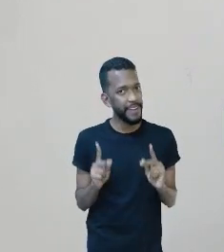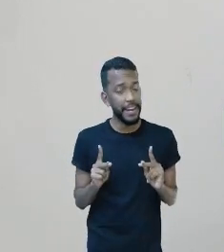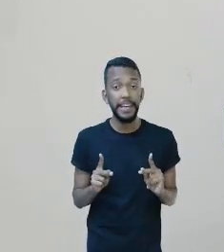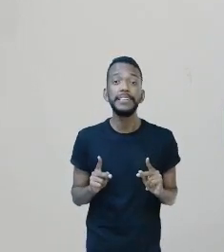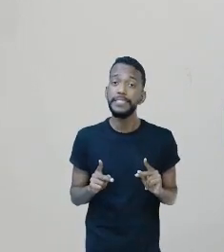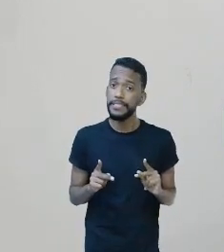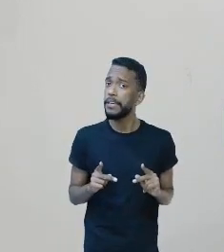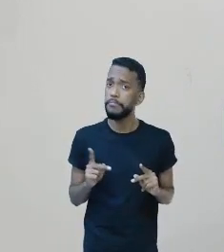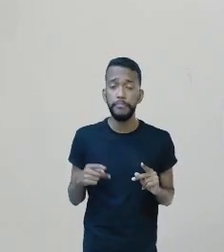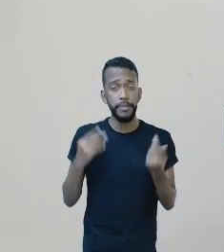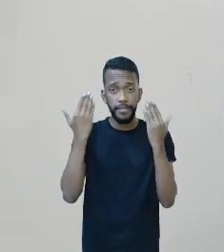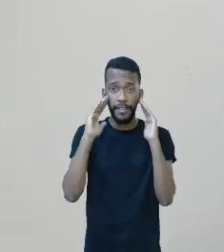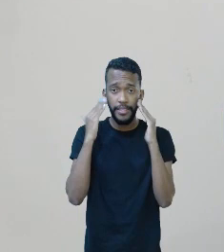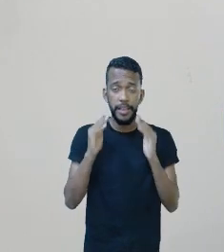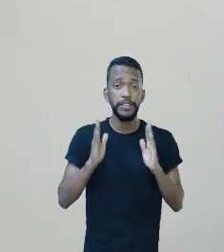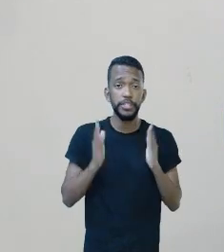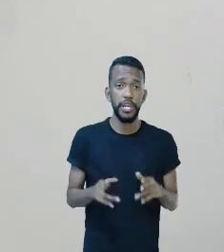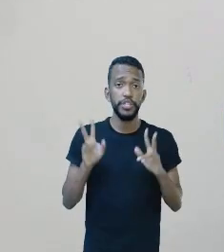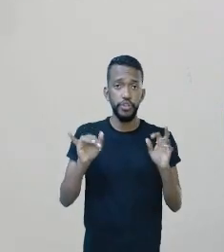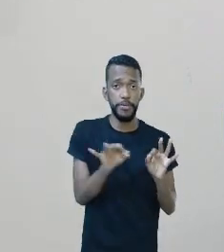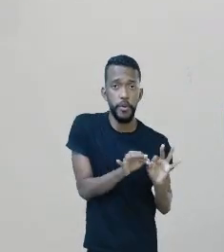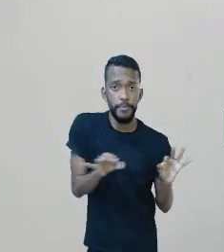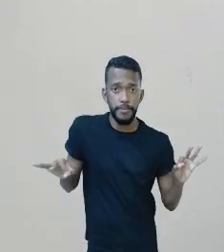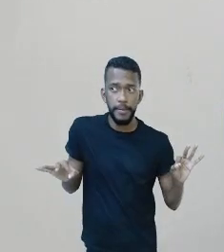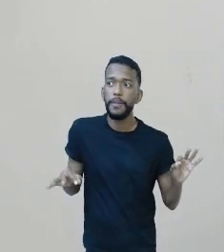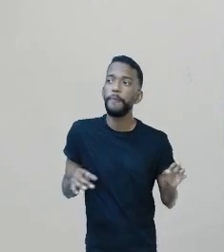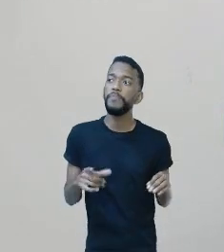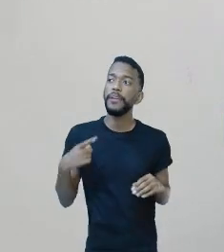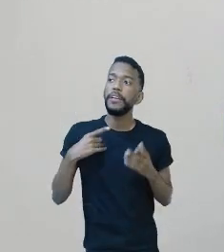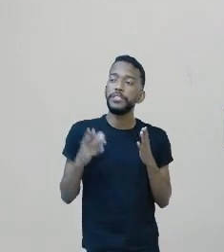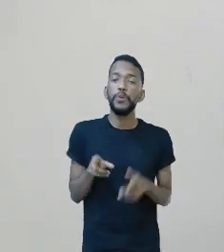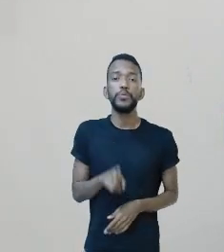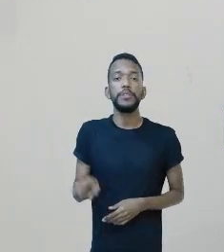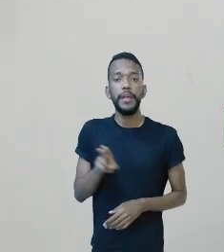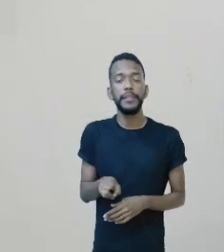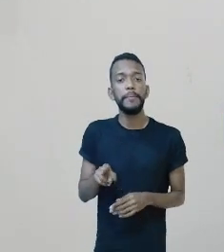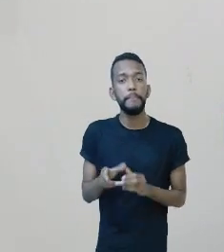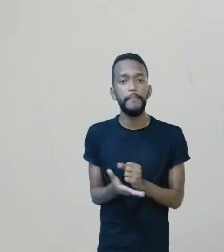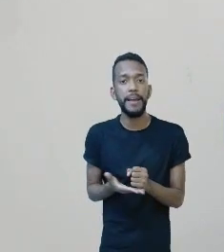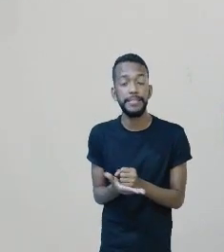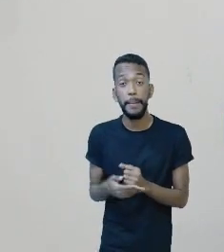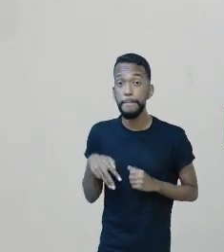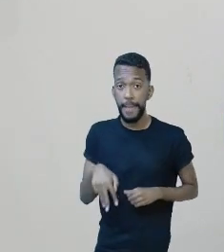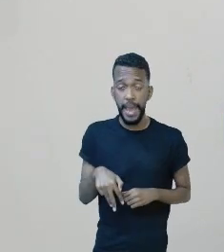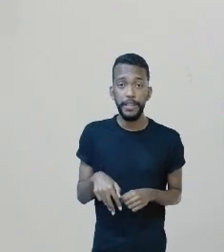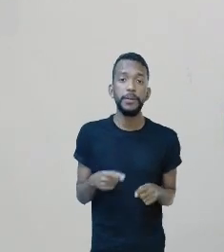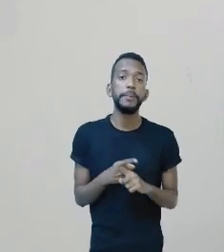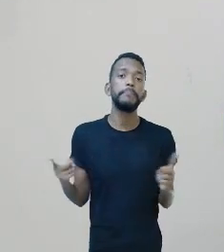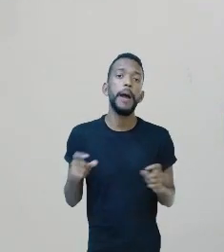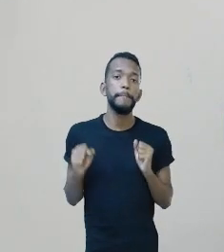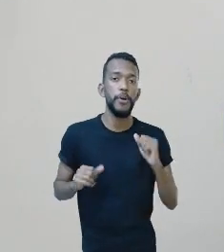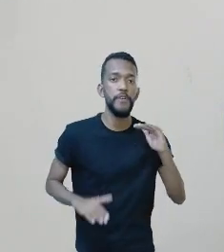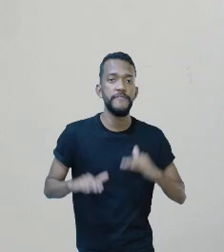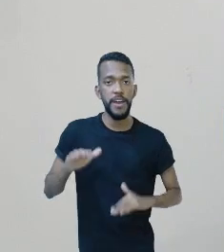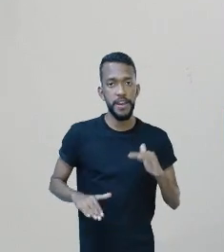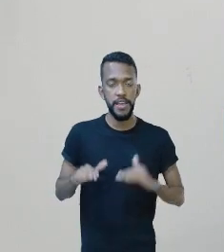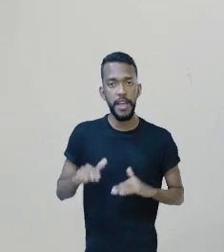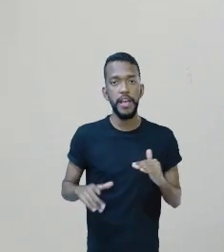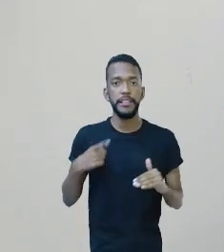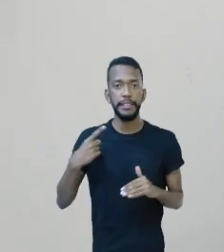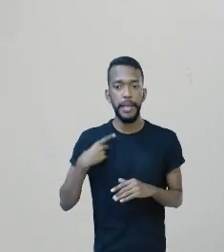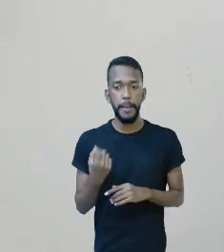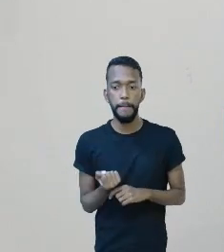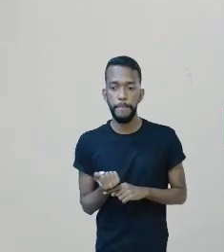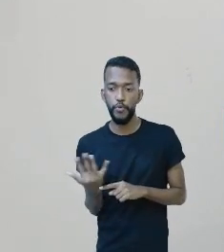Deu para compreender essa questão do comprimento? Temos como unidade básica o metro, mas isso pode variar entre os múltiplos e